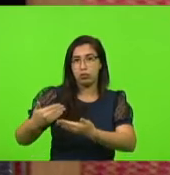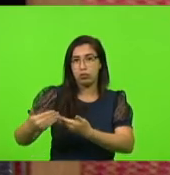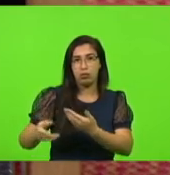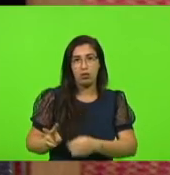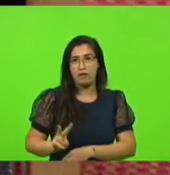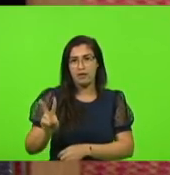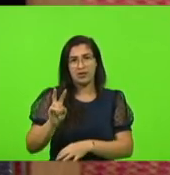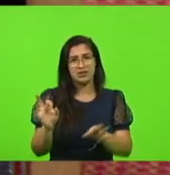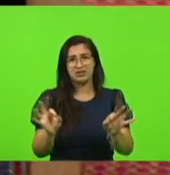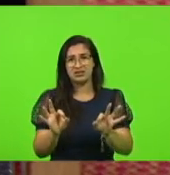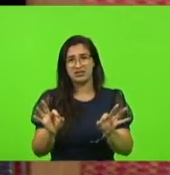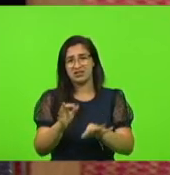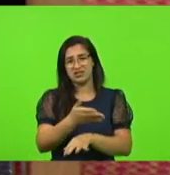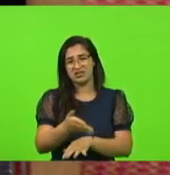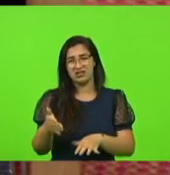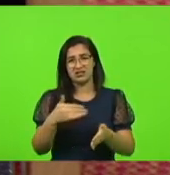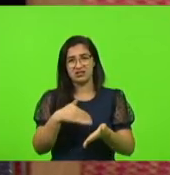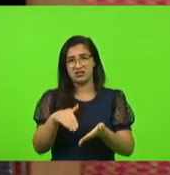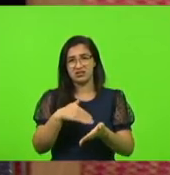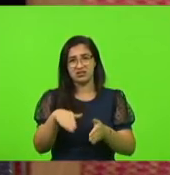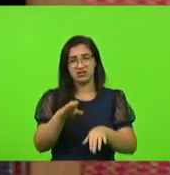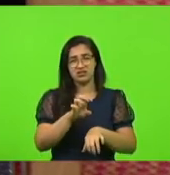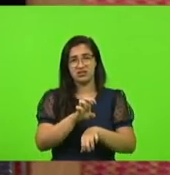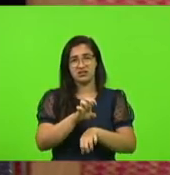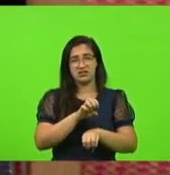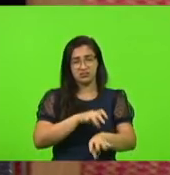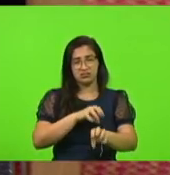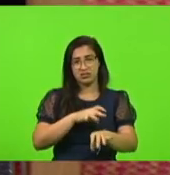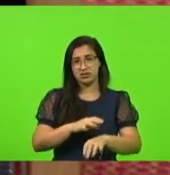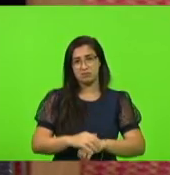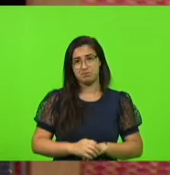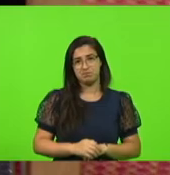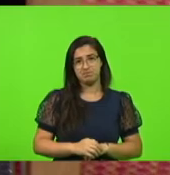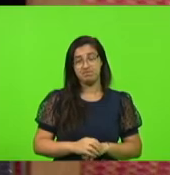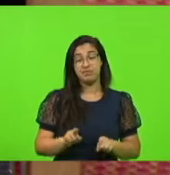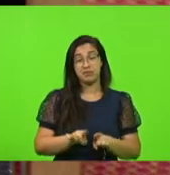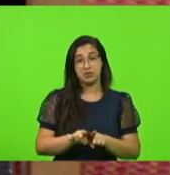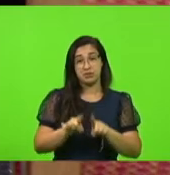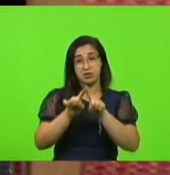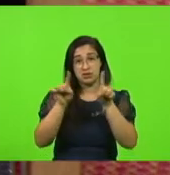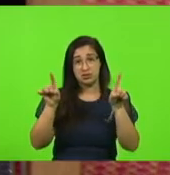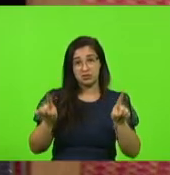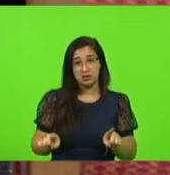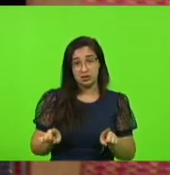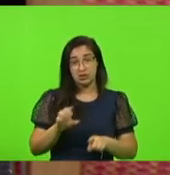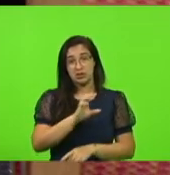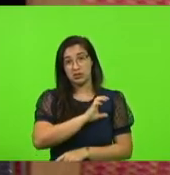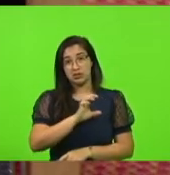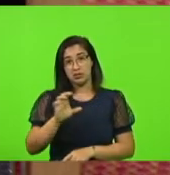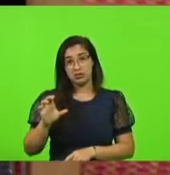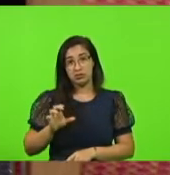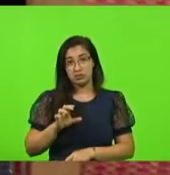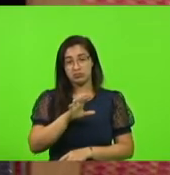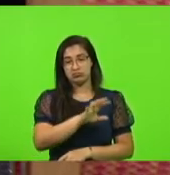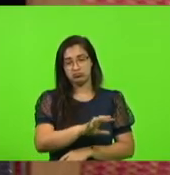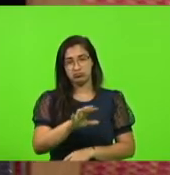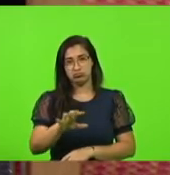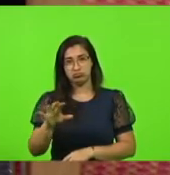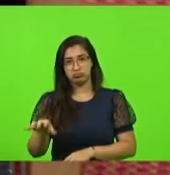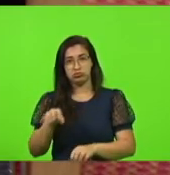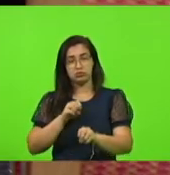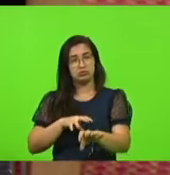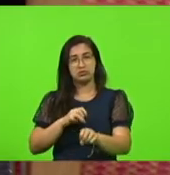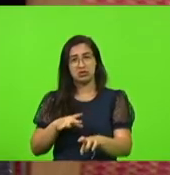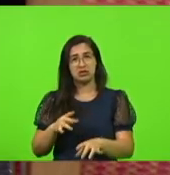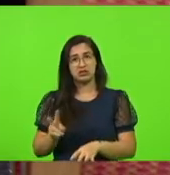servidores da Secretaria da Educação e os servidores das coordenadorias regionais de educação.